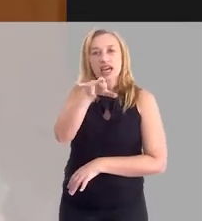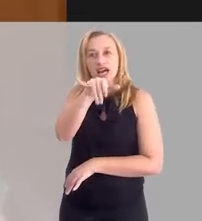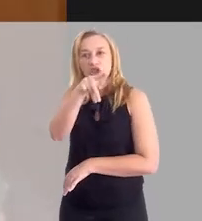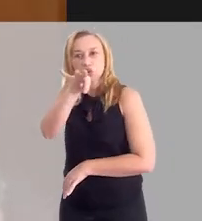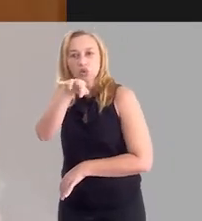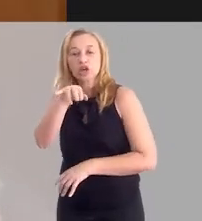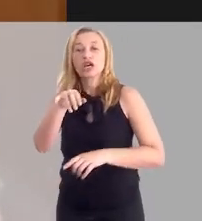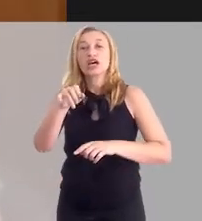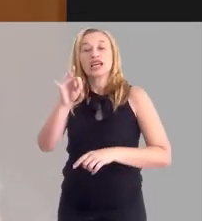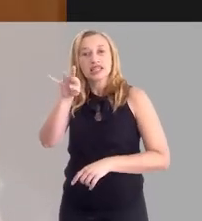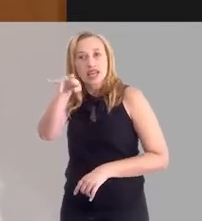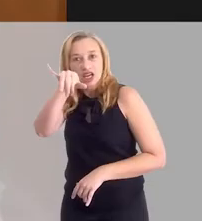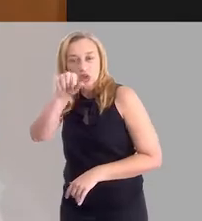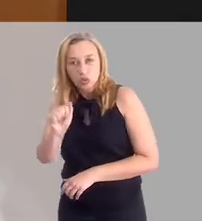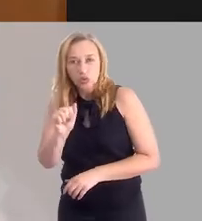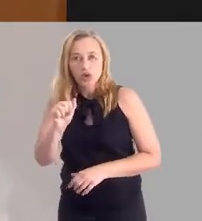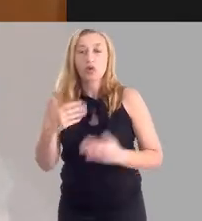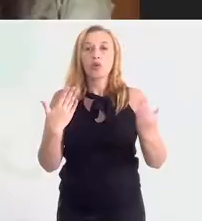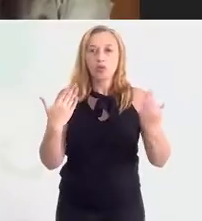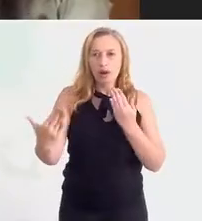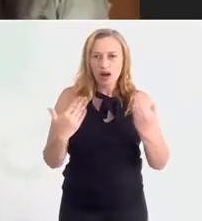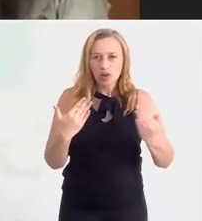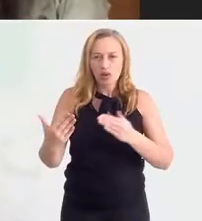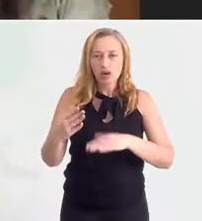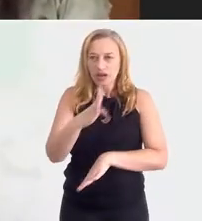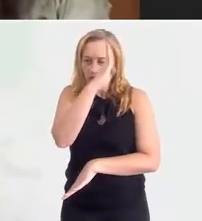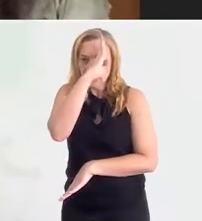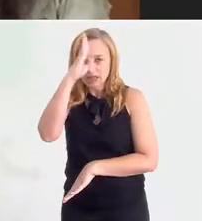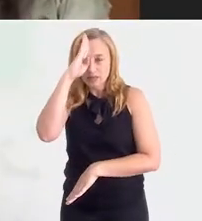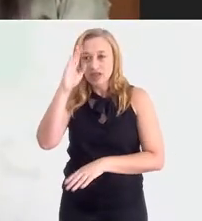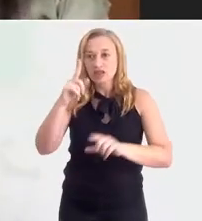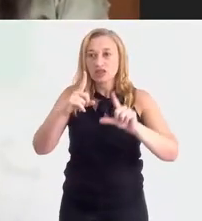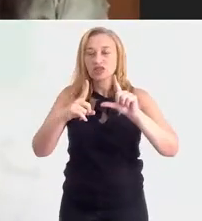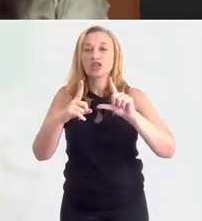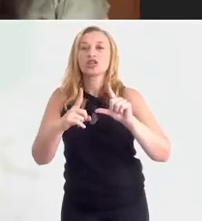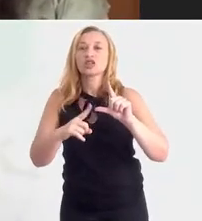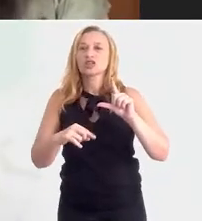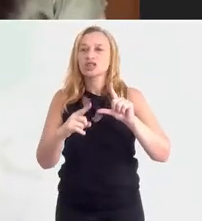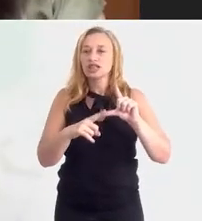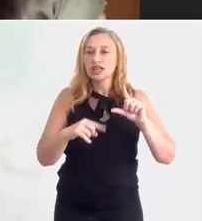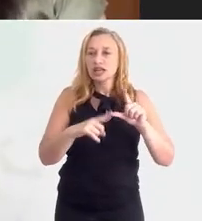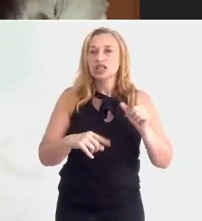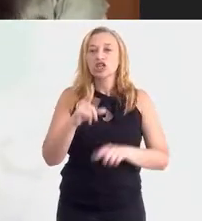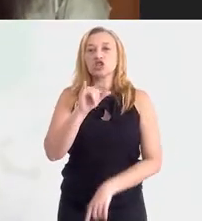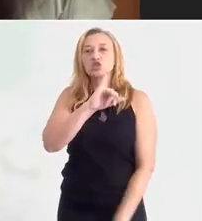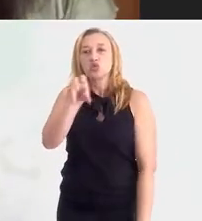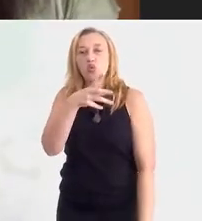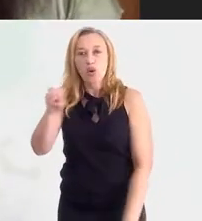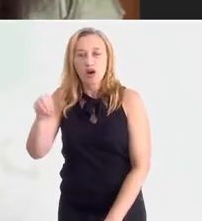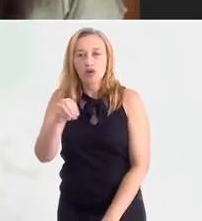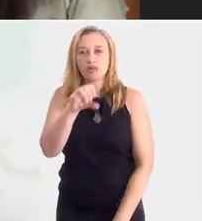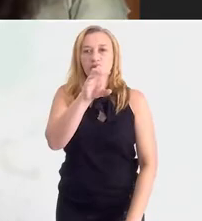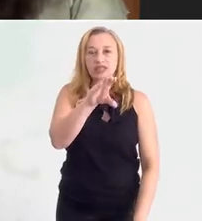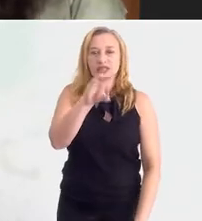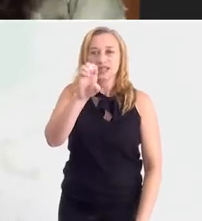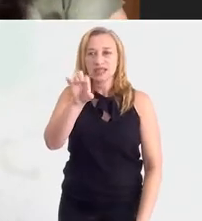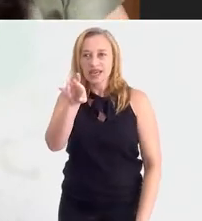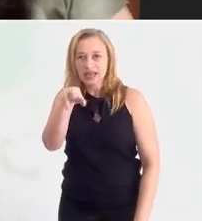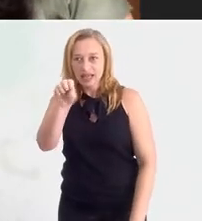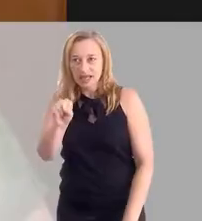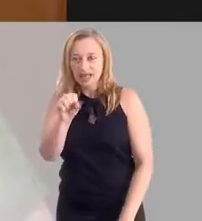da Academia Carioca de Letras, João César Castro. Muito bem-vindo, João, ao